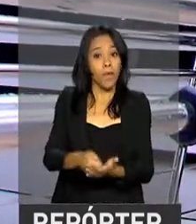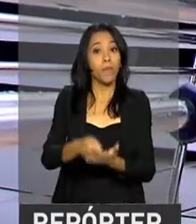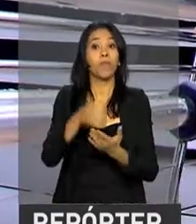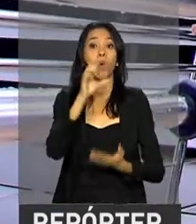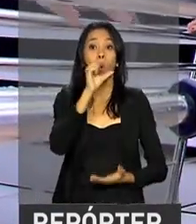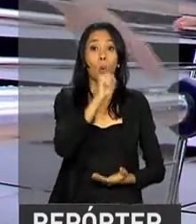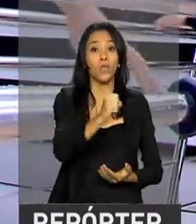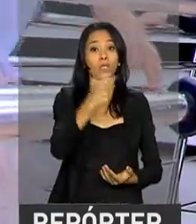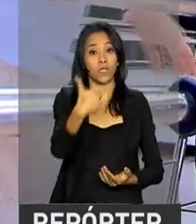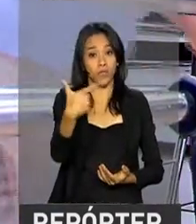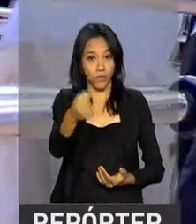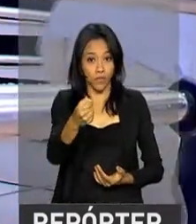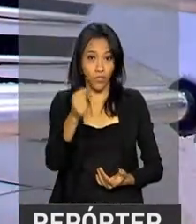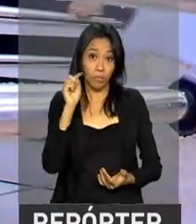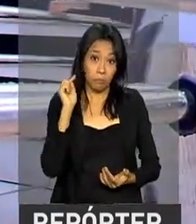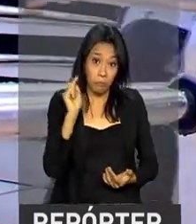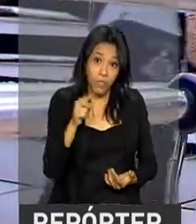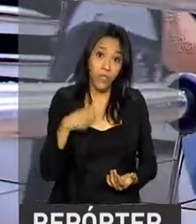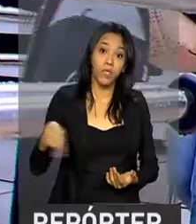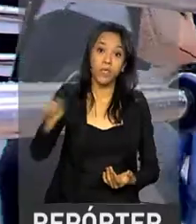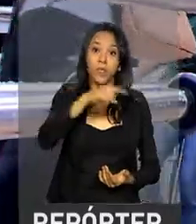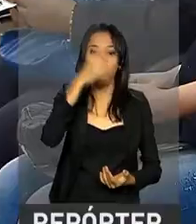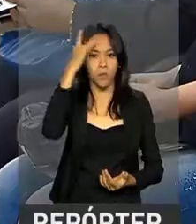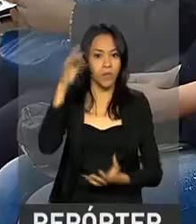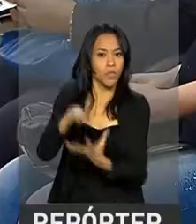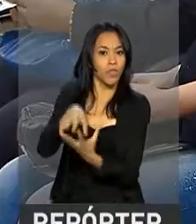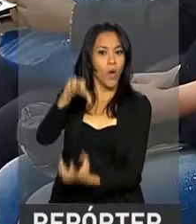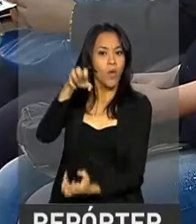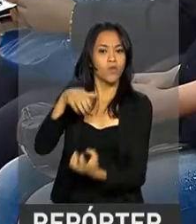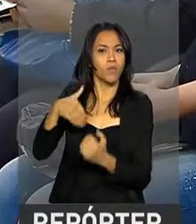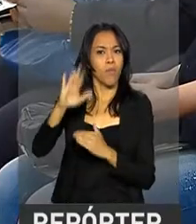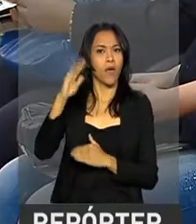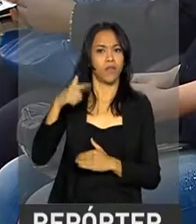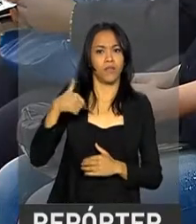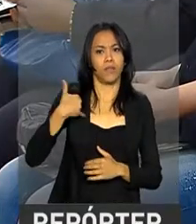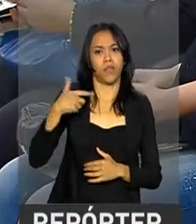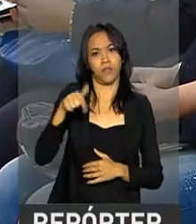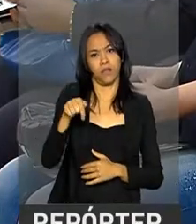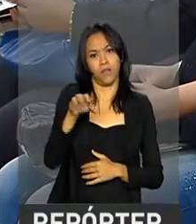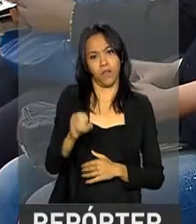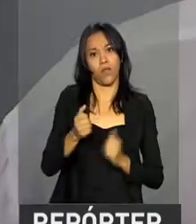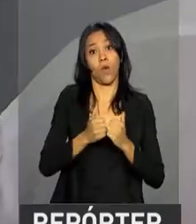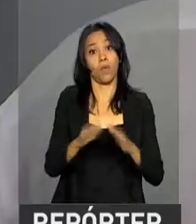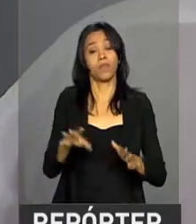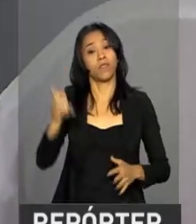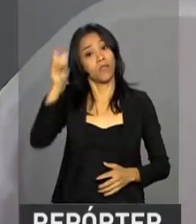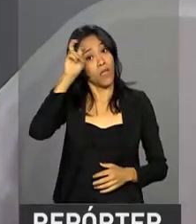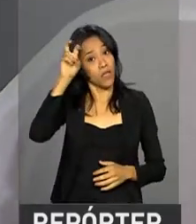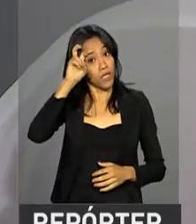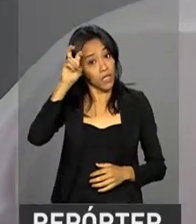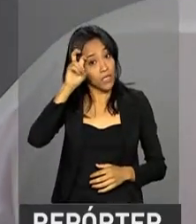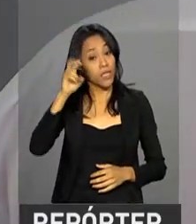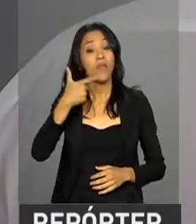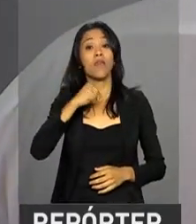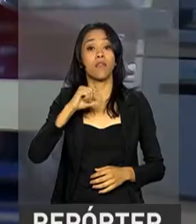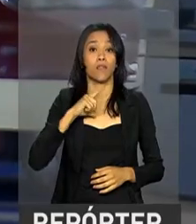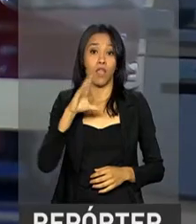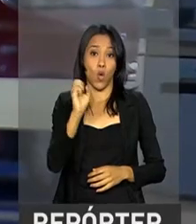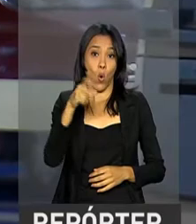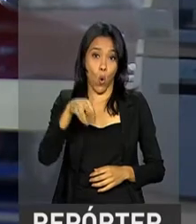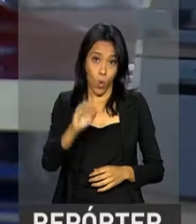820 mil idosos com 70 anos ou mais contemplados começa na quinta mas quem tem conta no banco